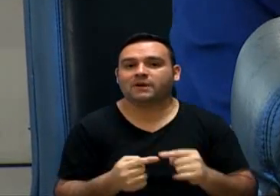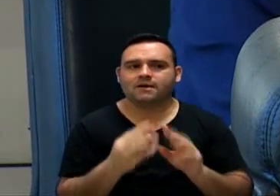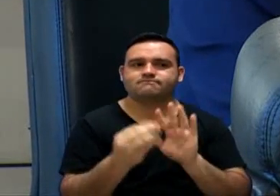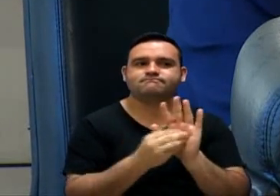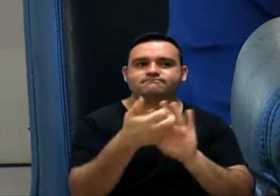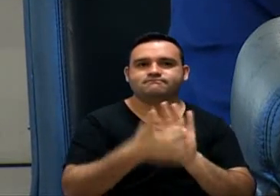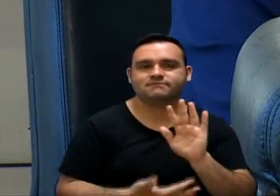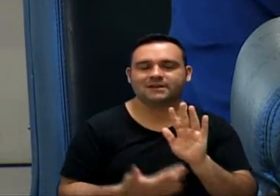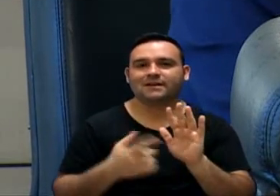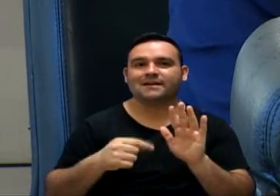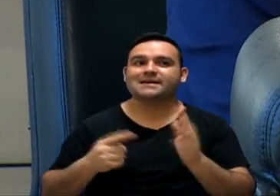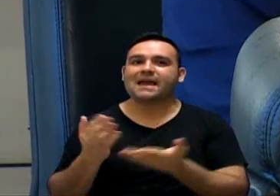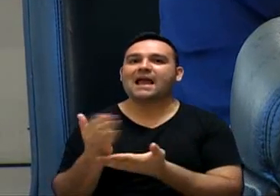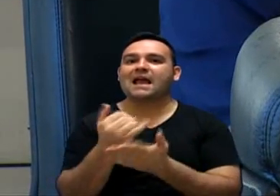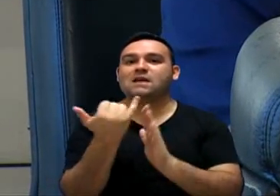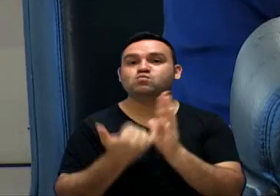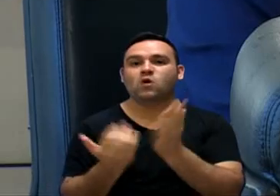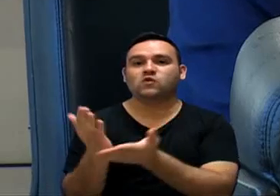aqui.